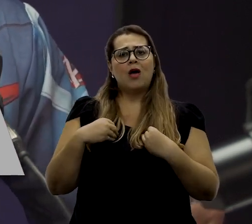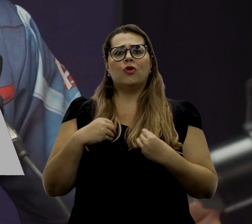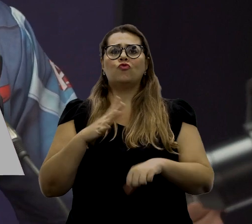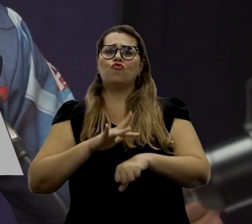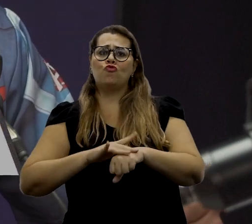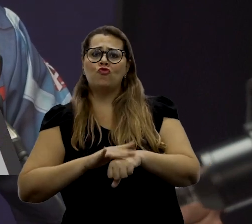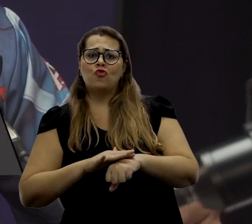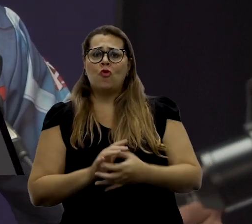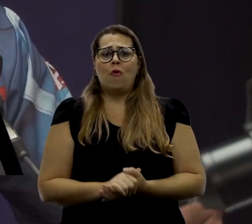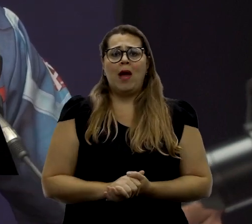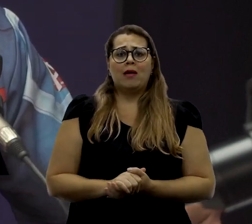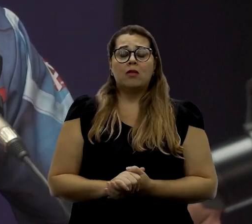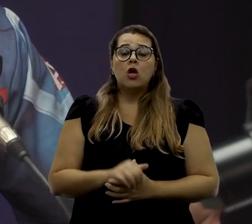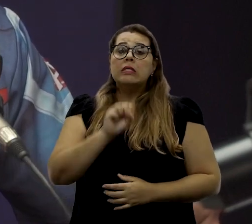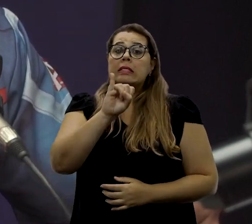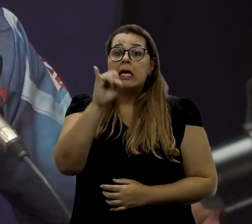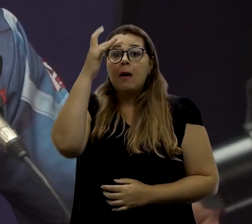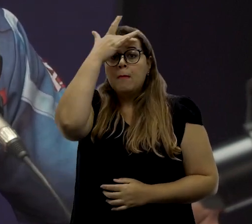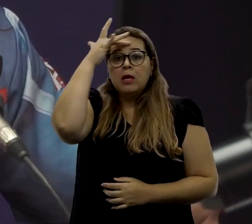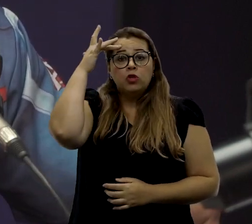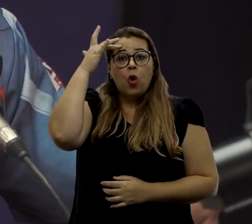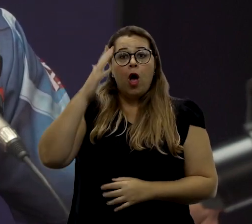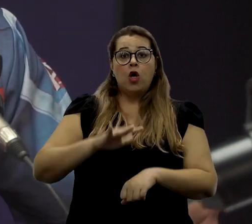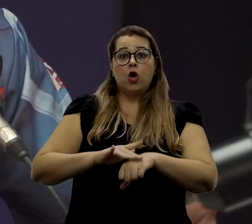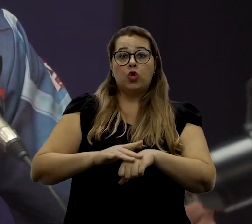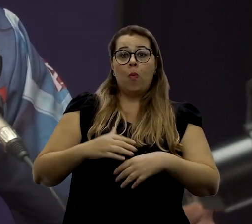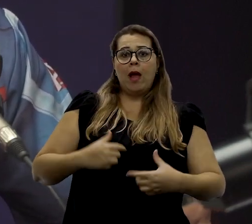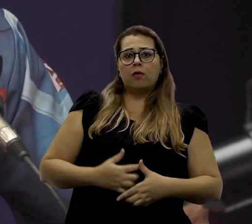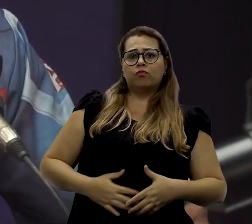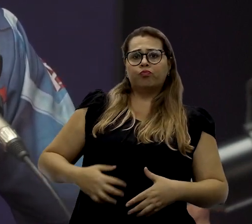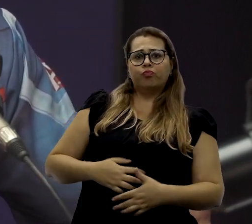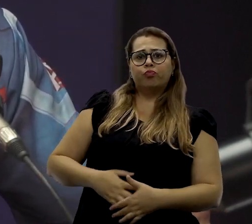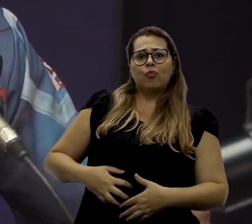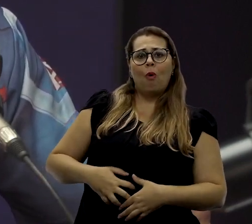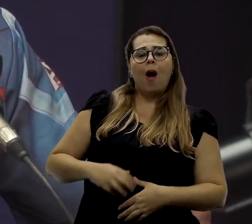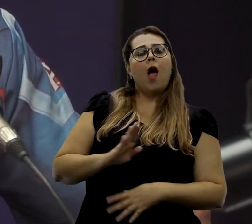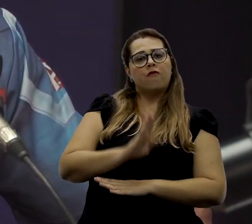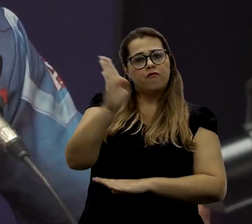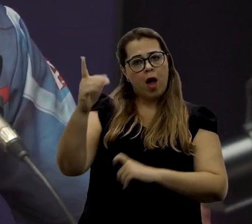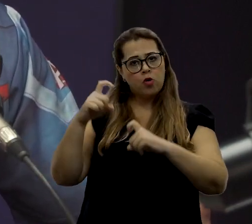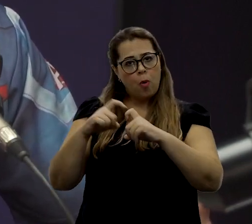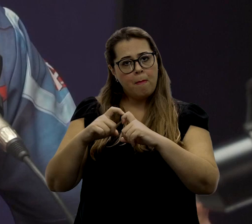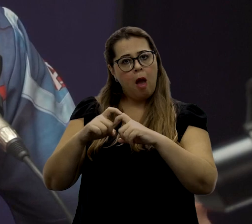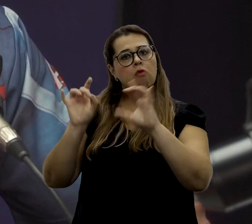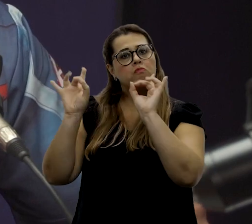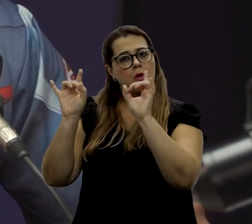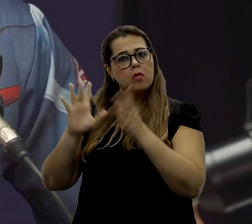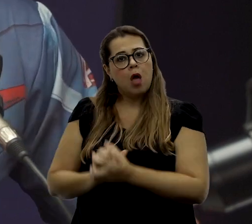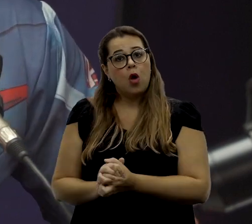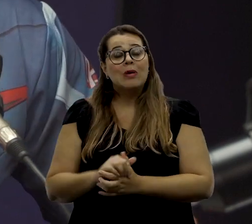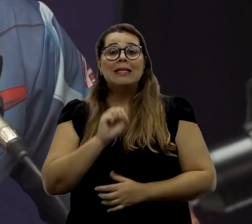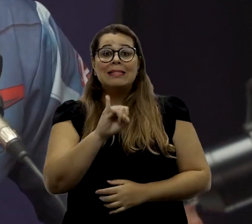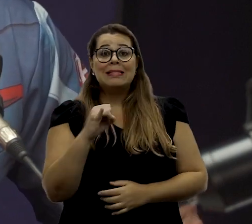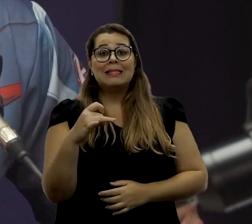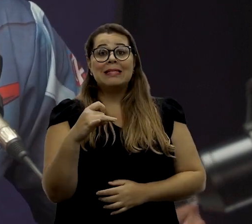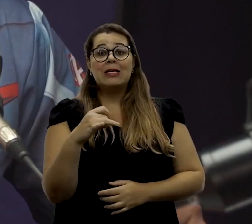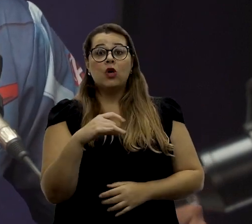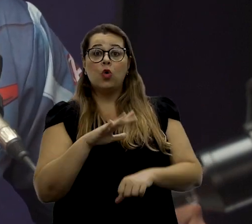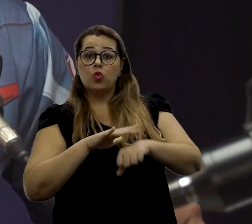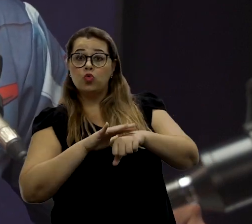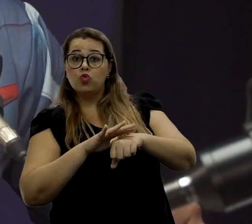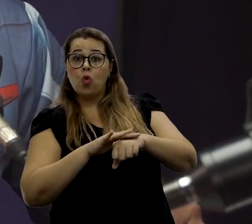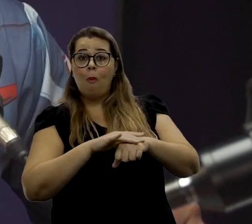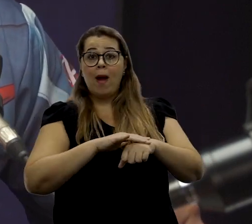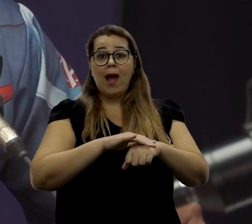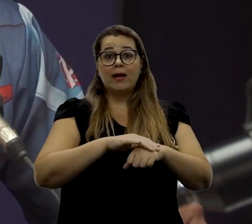ortopedista. As pessoas ficam doentes do estômago, vai no gastro. Né? E as pessoas ficam doentes, sim, emocionalmente. Eu sempre uso uma palavra que, se for para